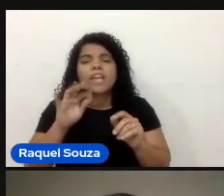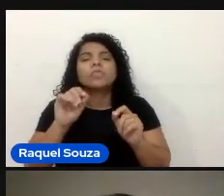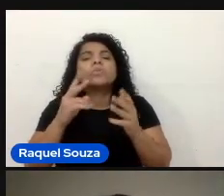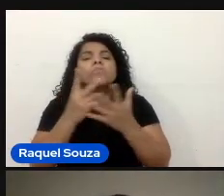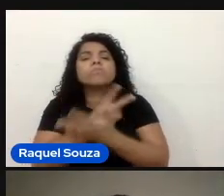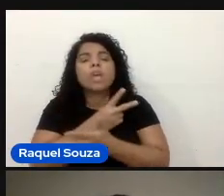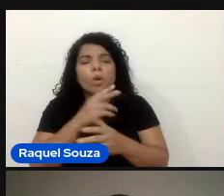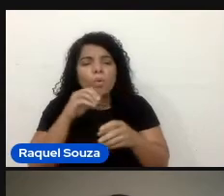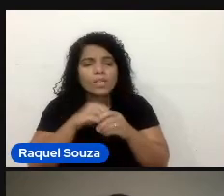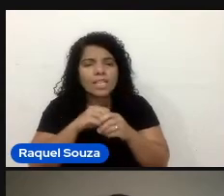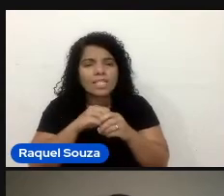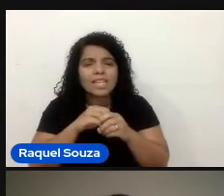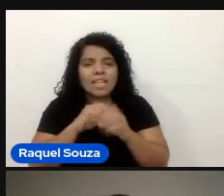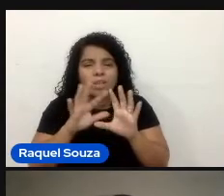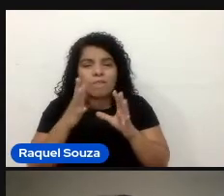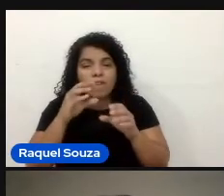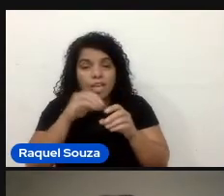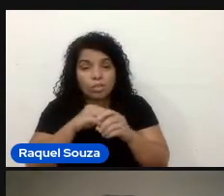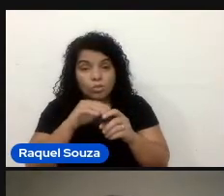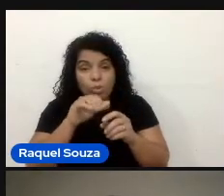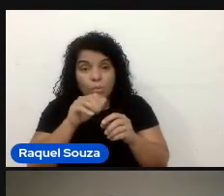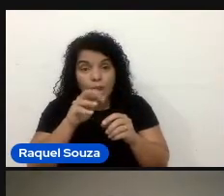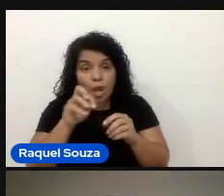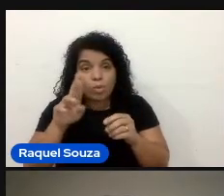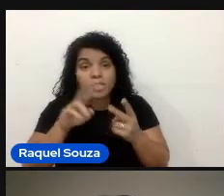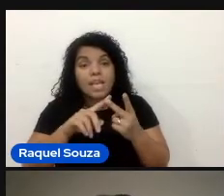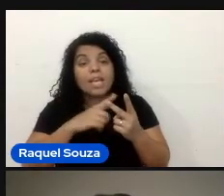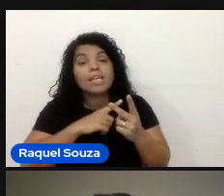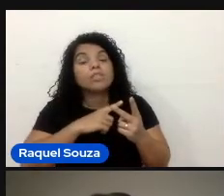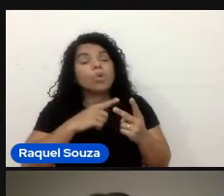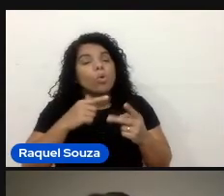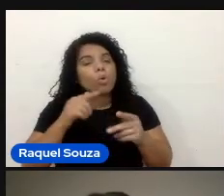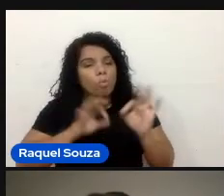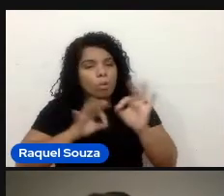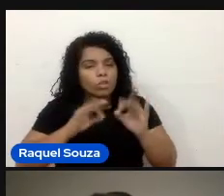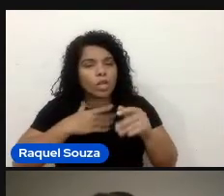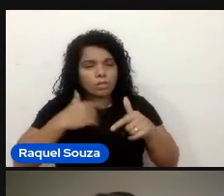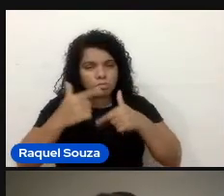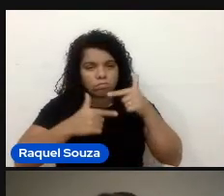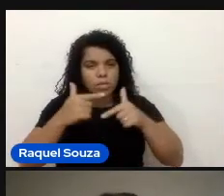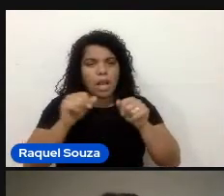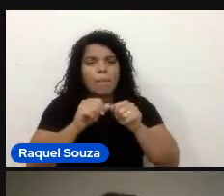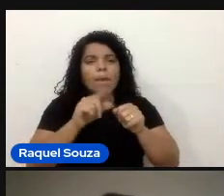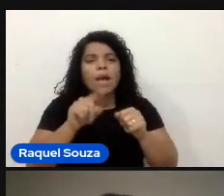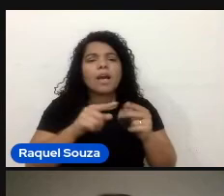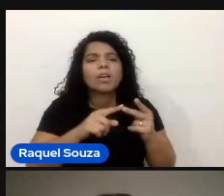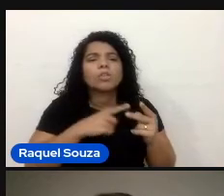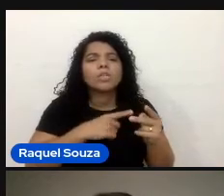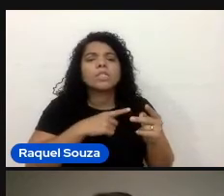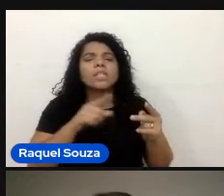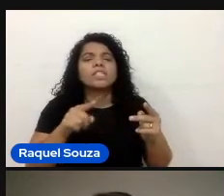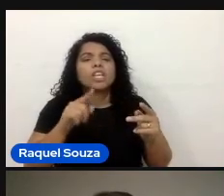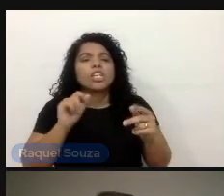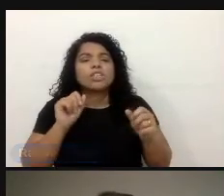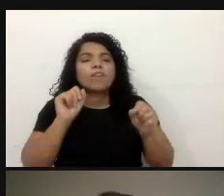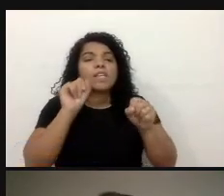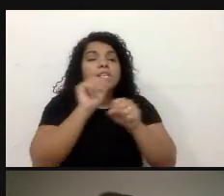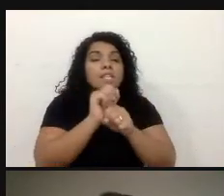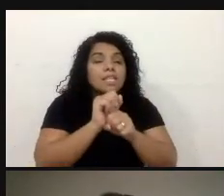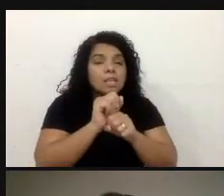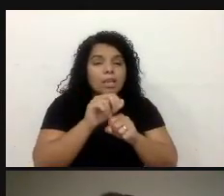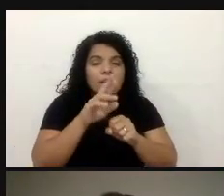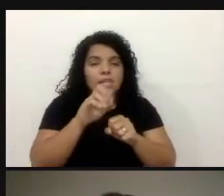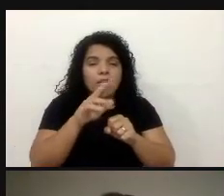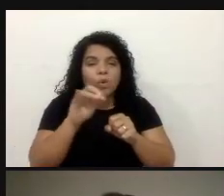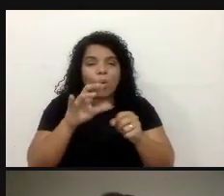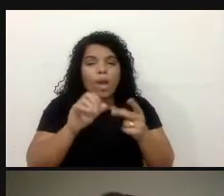browser. No projeto principal que eu trabalho, a gente faz muita interceptação de requests, para